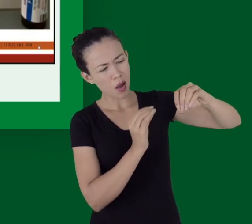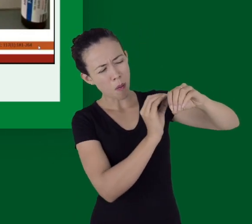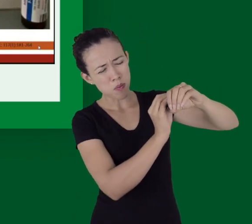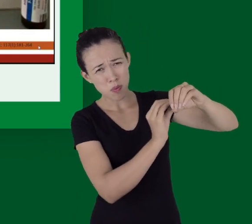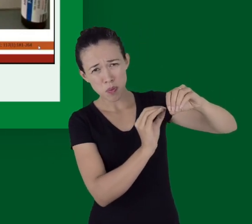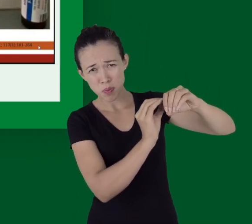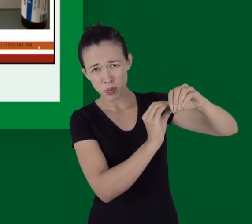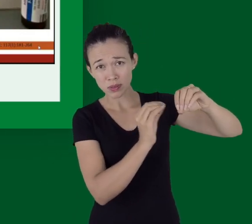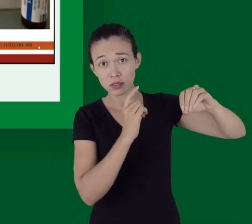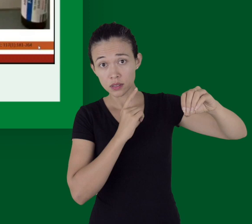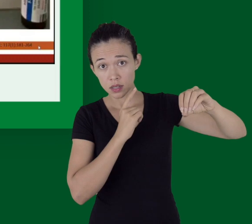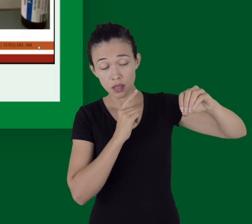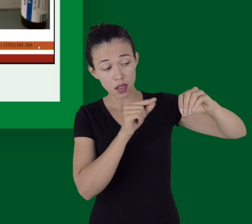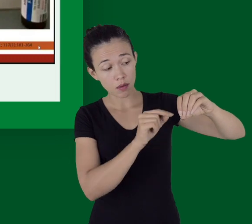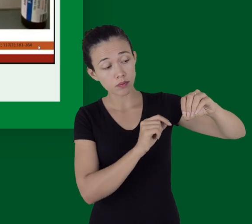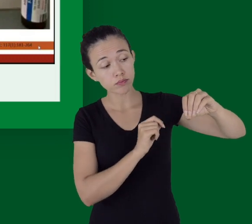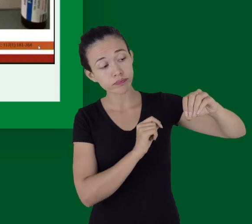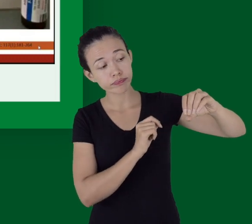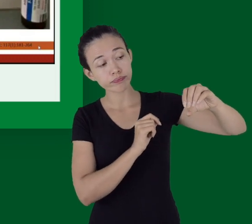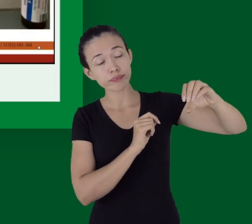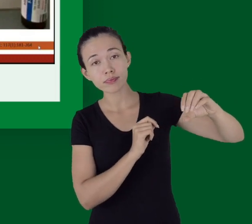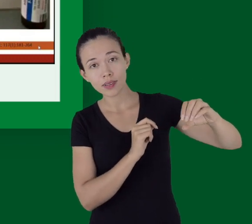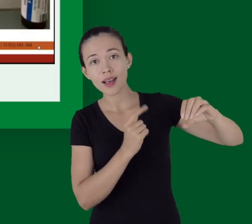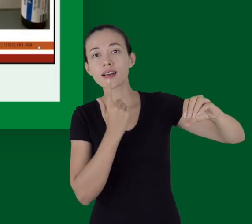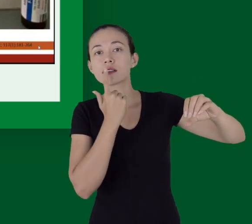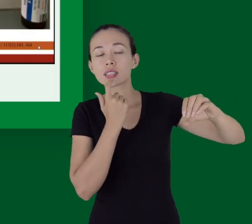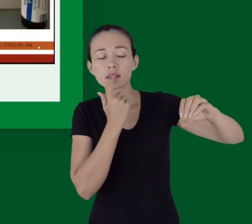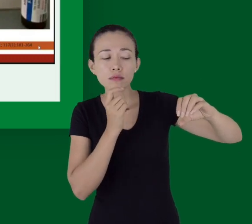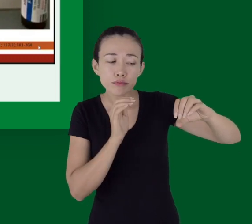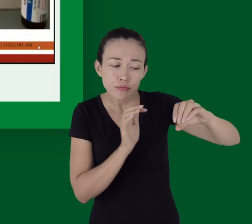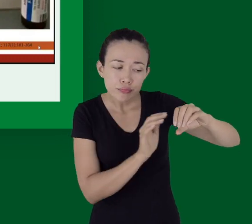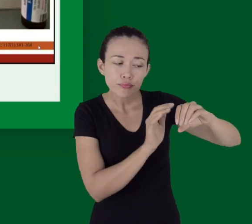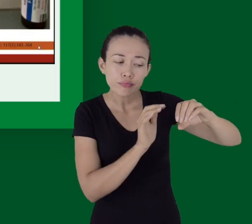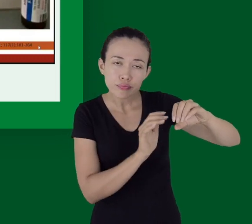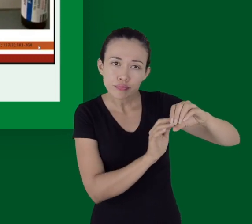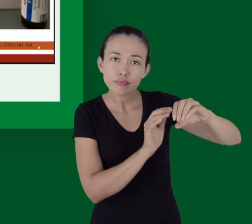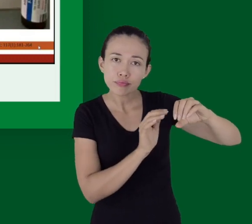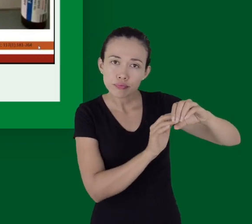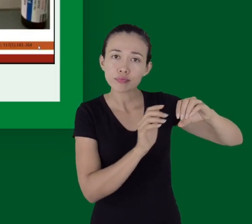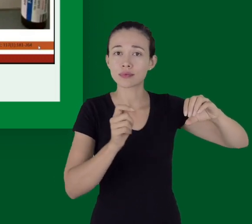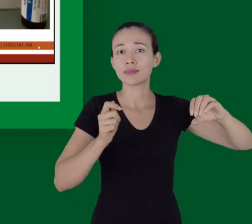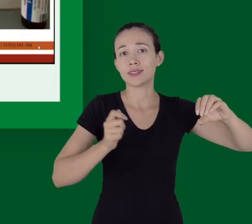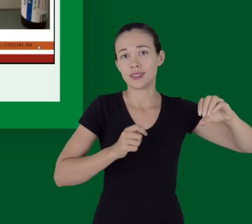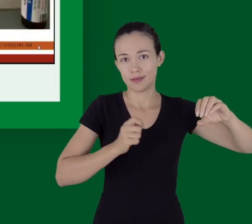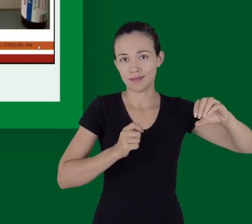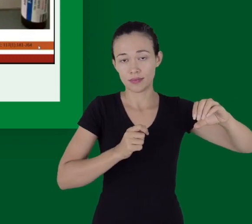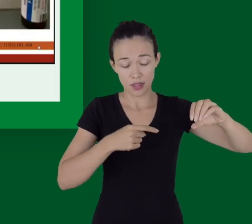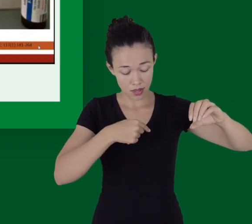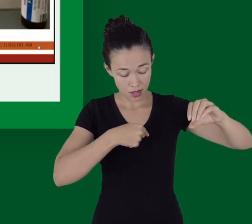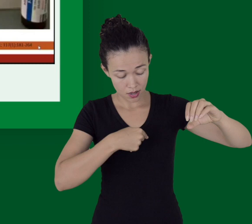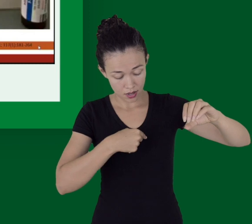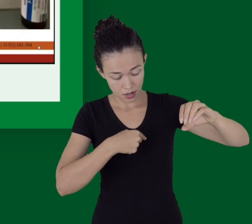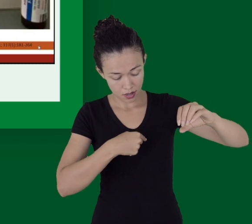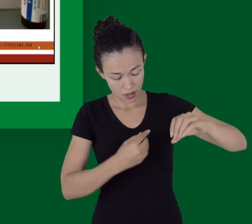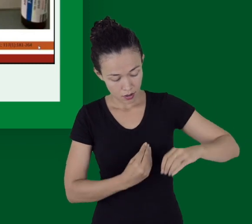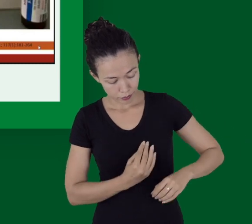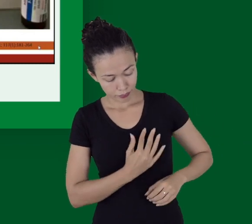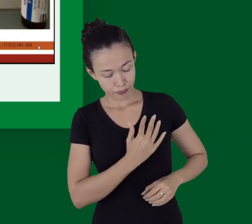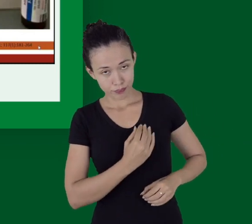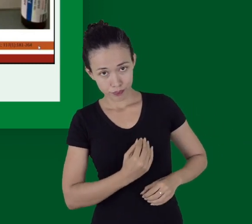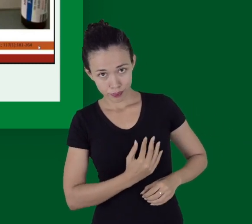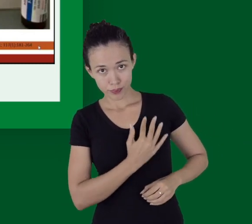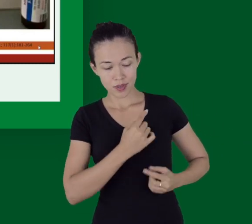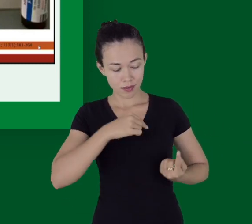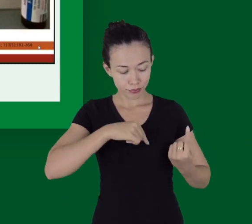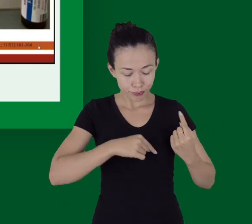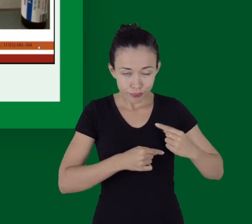coronária. Então, se ela estiver obstruída, você vai conseguir passar um pouquinho de sangue. Passando um pouquinho de sangue, você vai conseguir